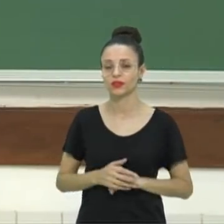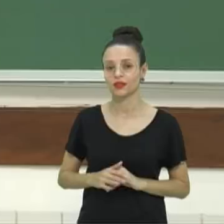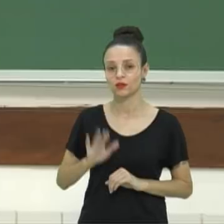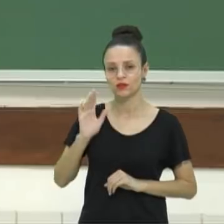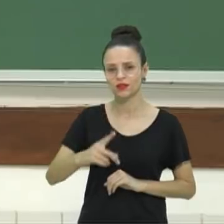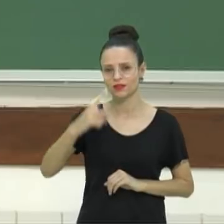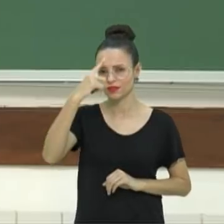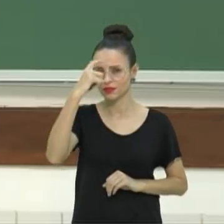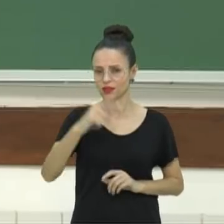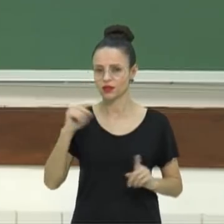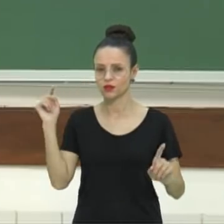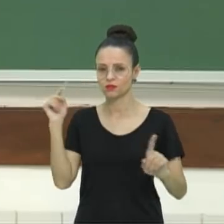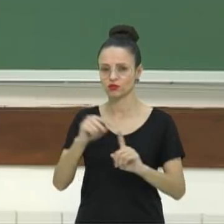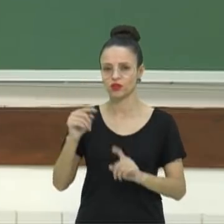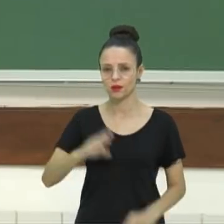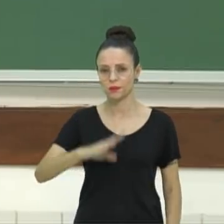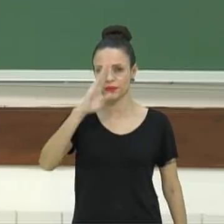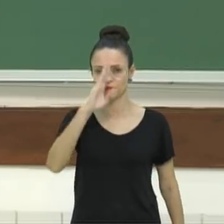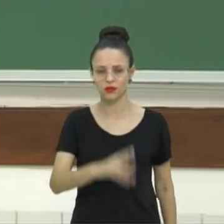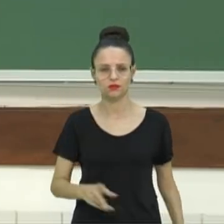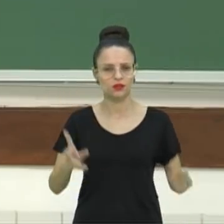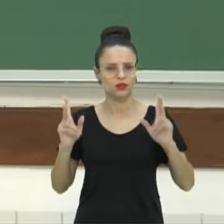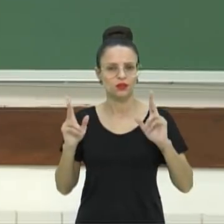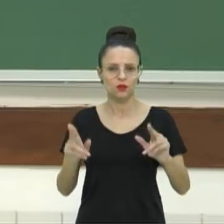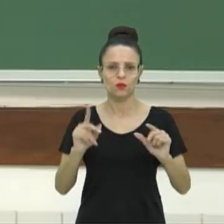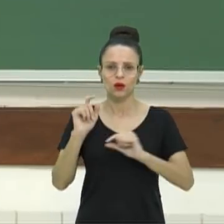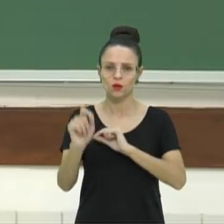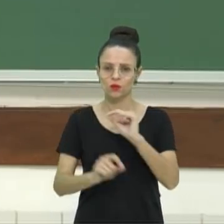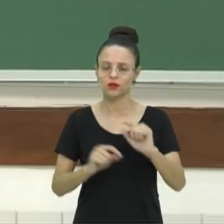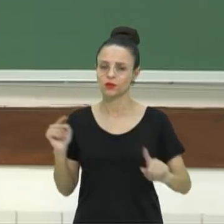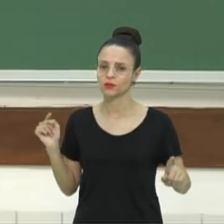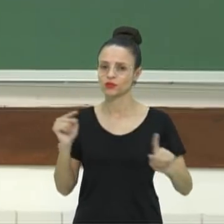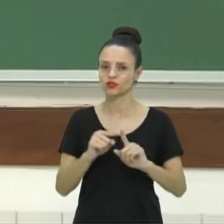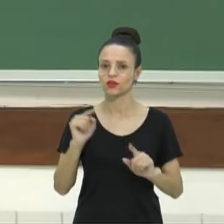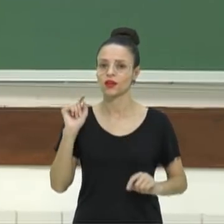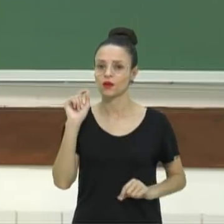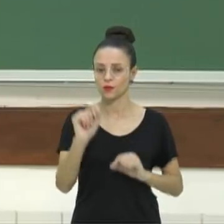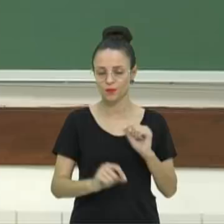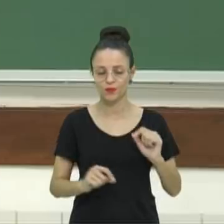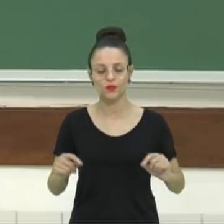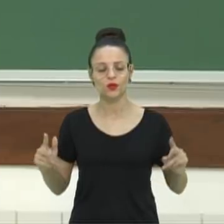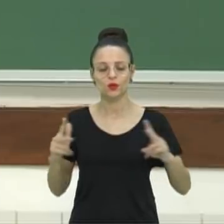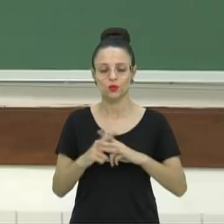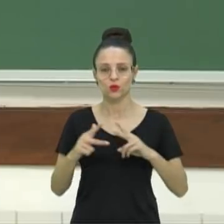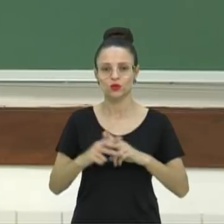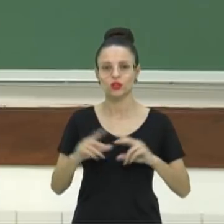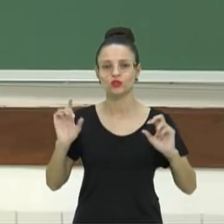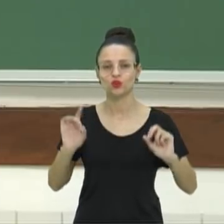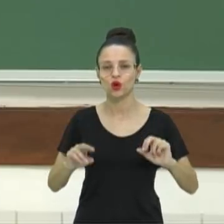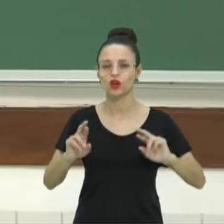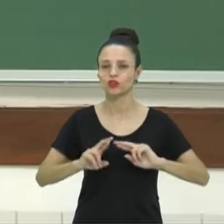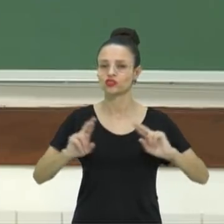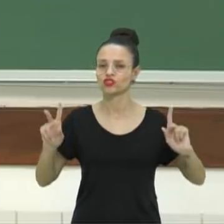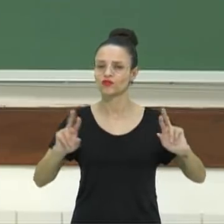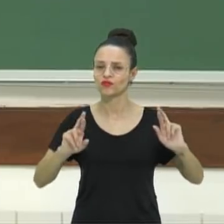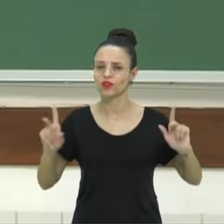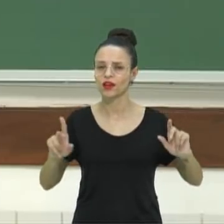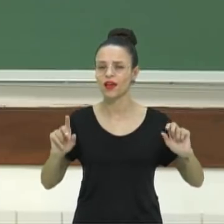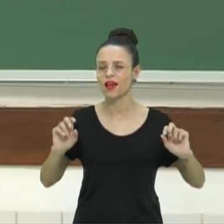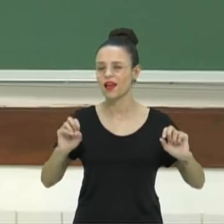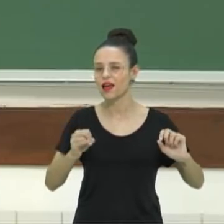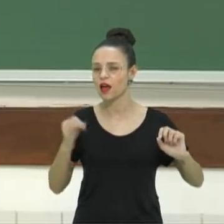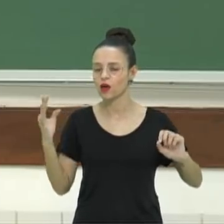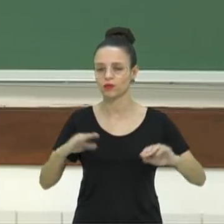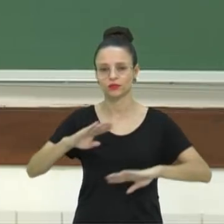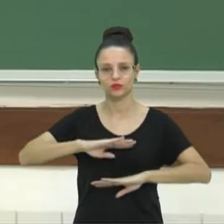ideia principal, o objetivo é o mesmo, né? Então, a ideia é o mesmo, o objetivo da luta é o mesmo. Eles apenas divergem em algumas situações que nós vamos